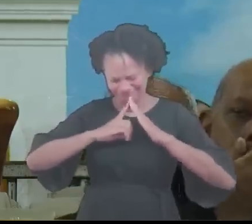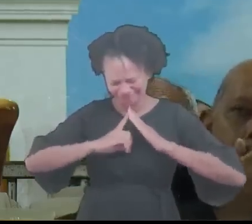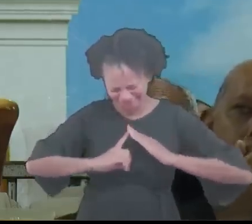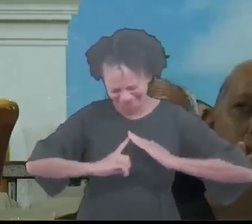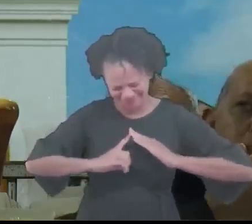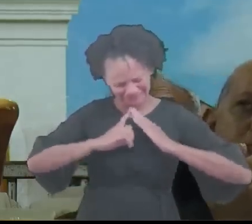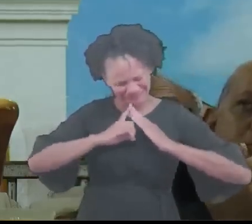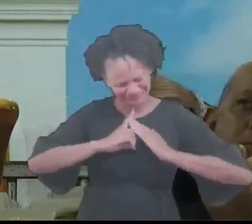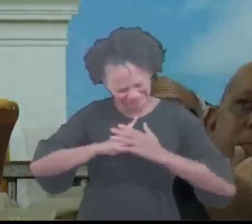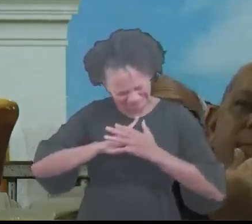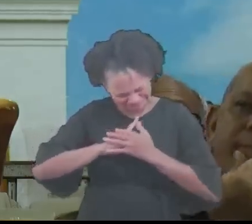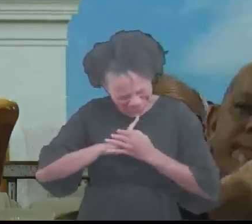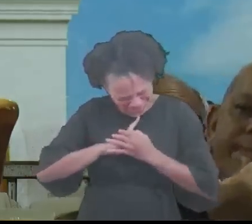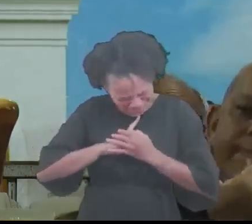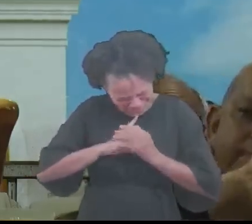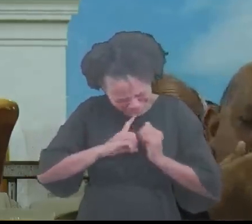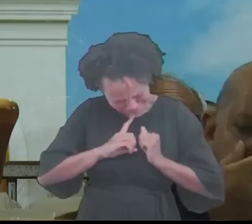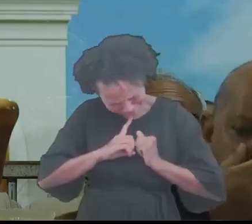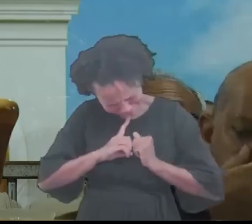Morará.